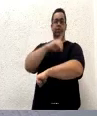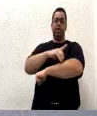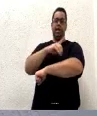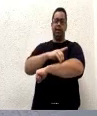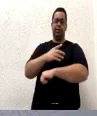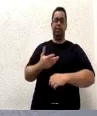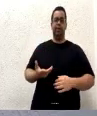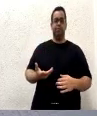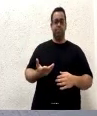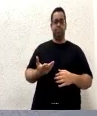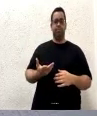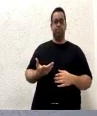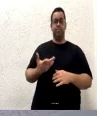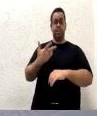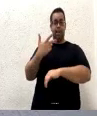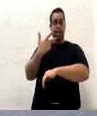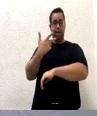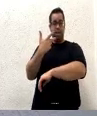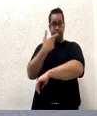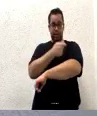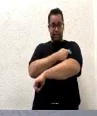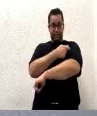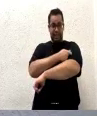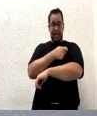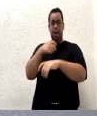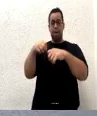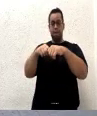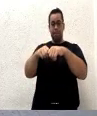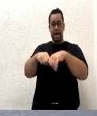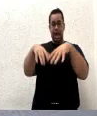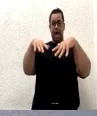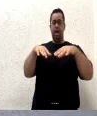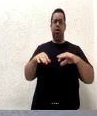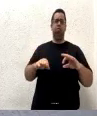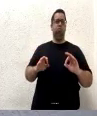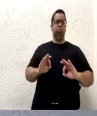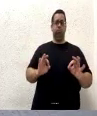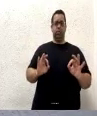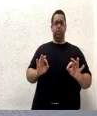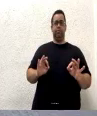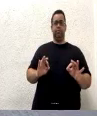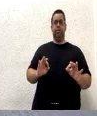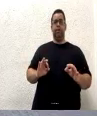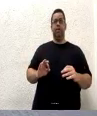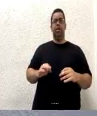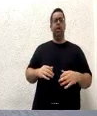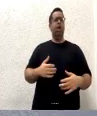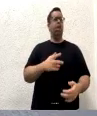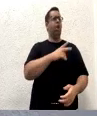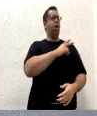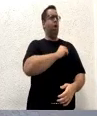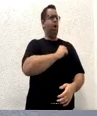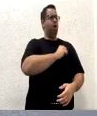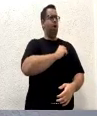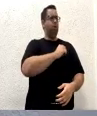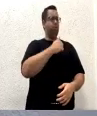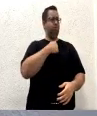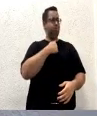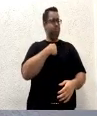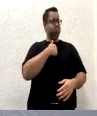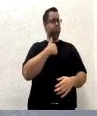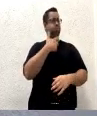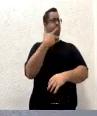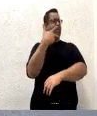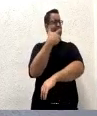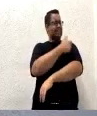Né? Eu tive muita fala dos casos de Covid, principalmente, Nayara, eu tomo tantas vacinas e ainda tenho Covid, como que é isso? Então, isso